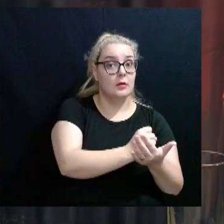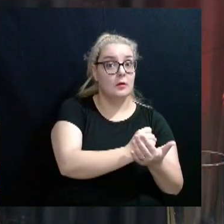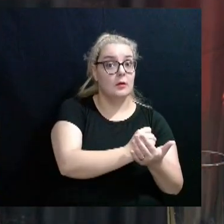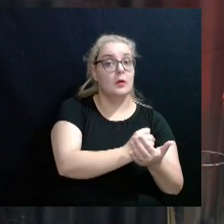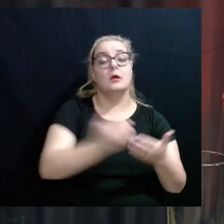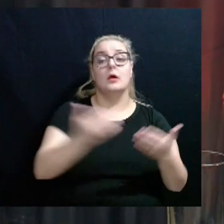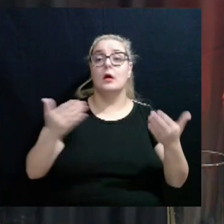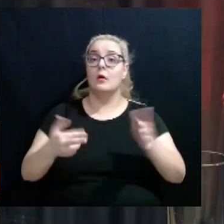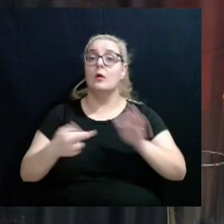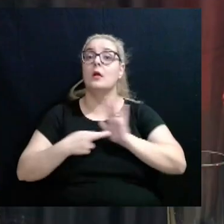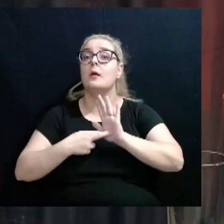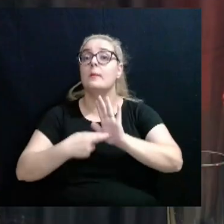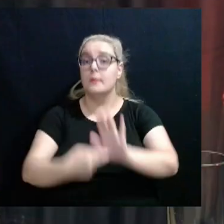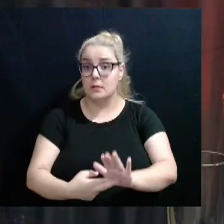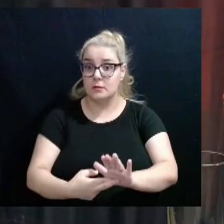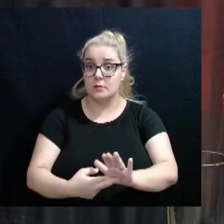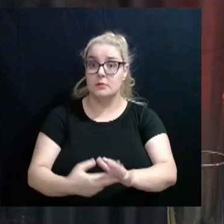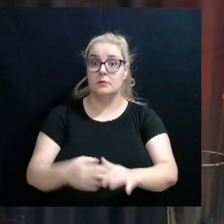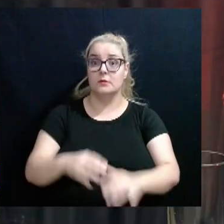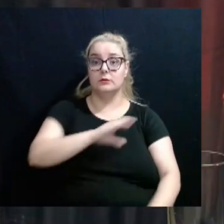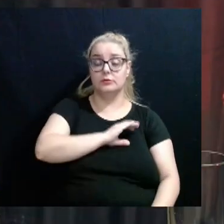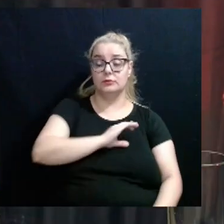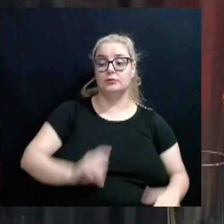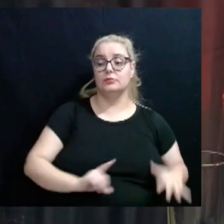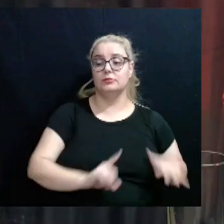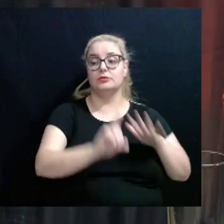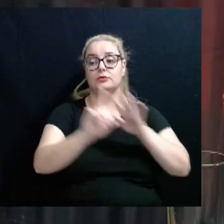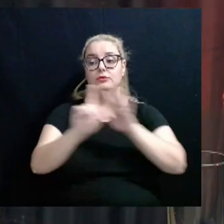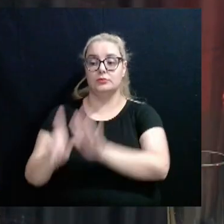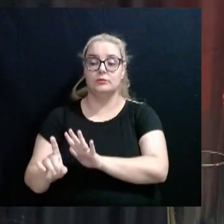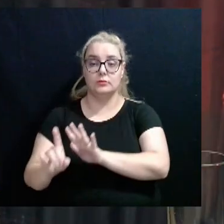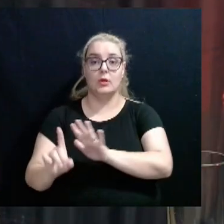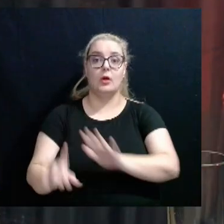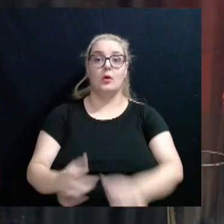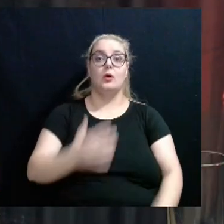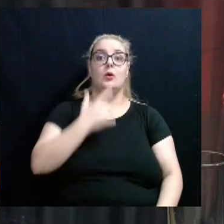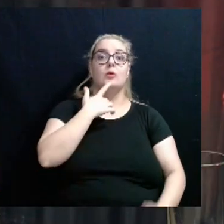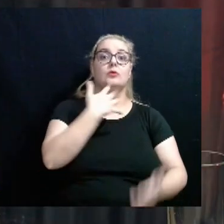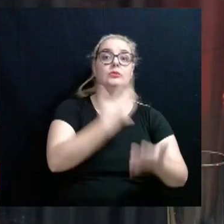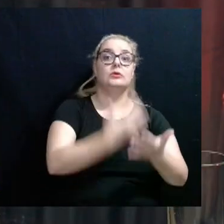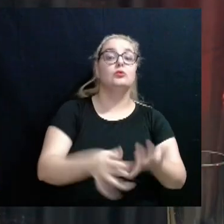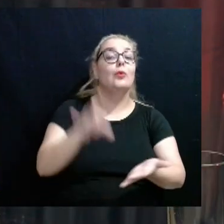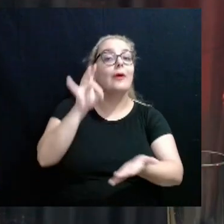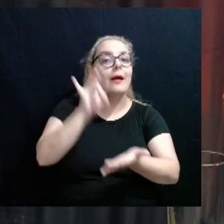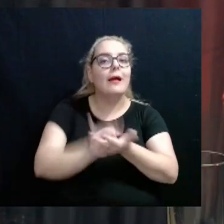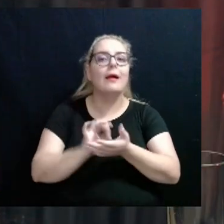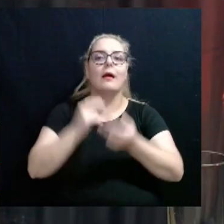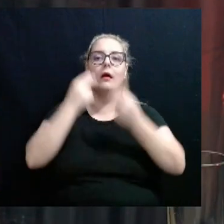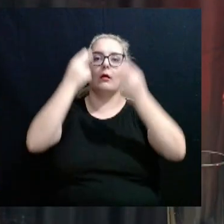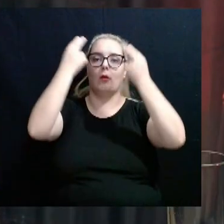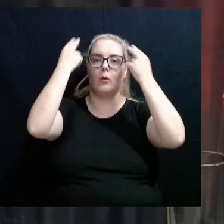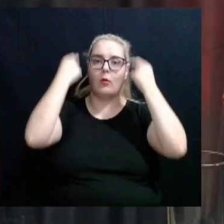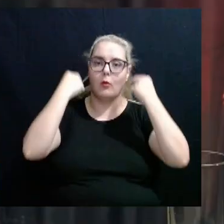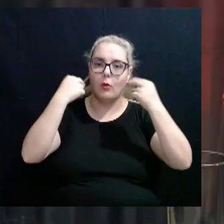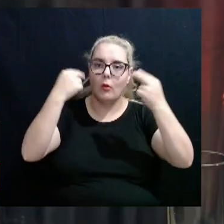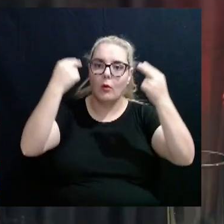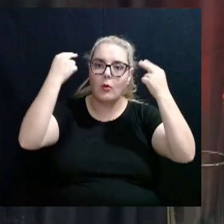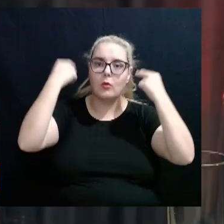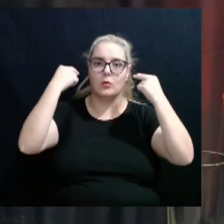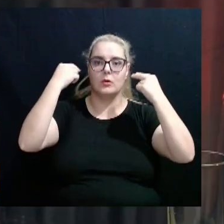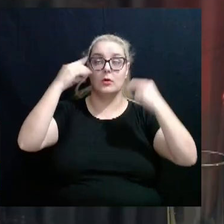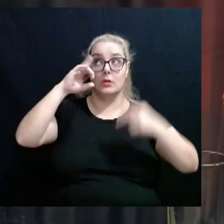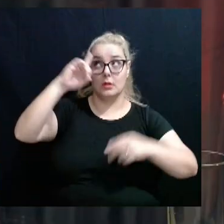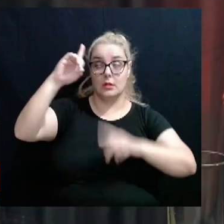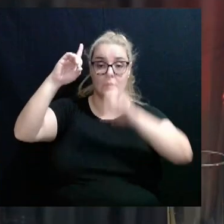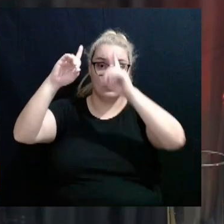recebido pelos cristãos como o sangue do real cordeiro, do cordeiro que foi enviado por Deus para morrer